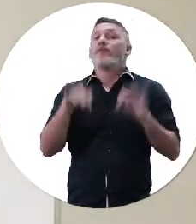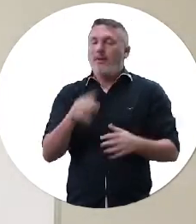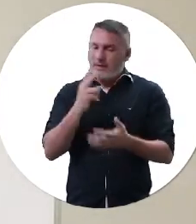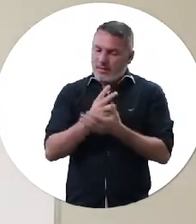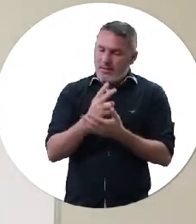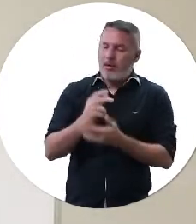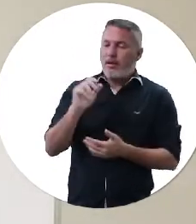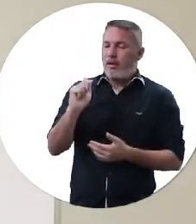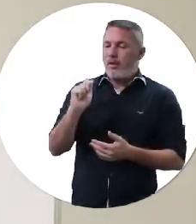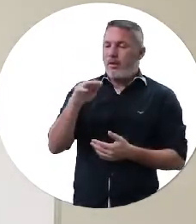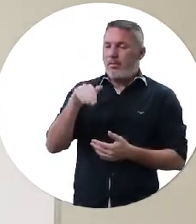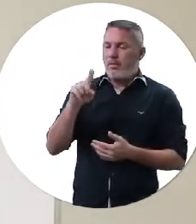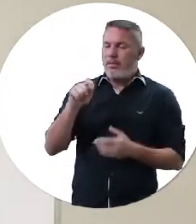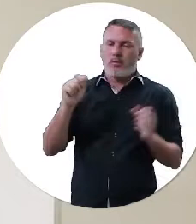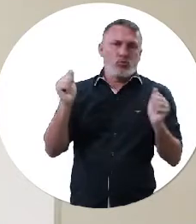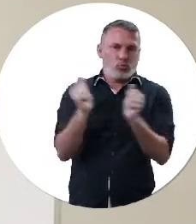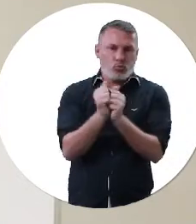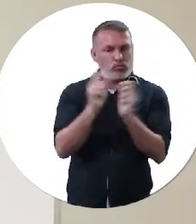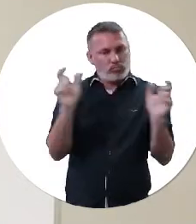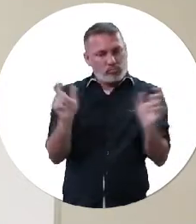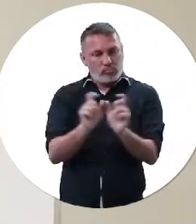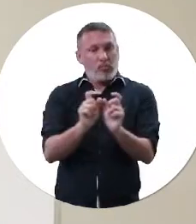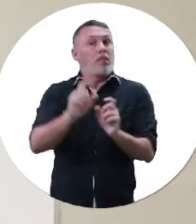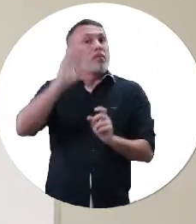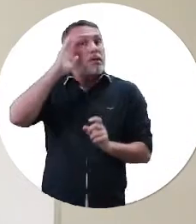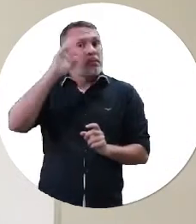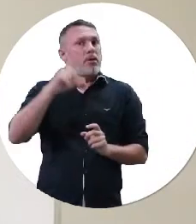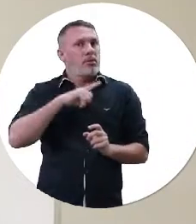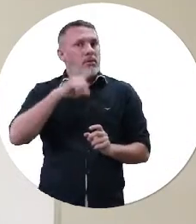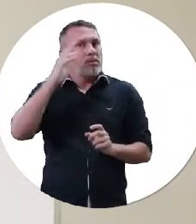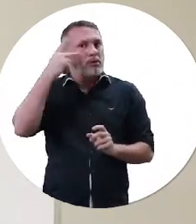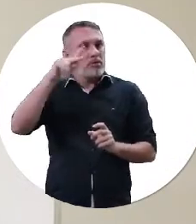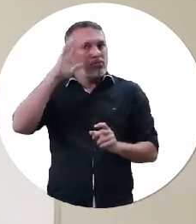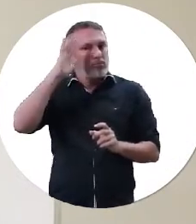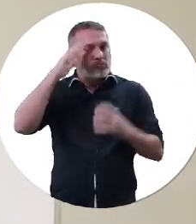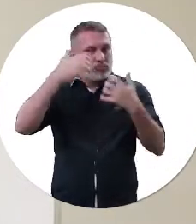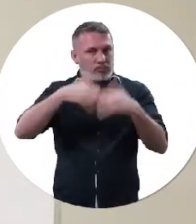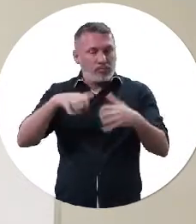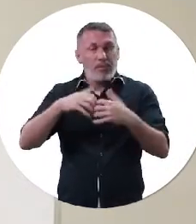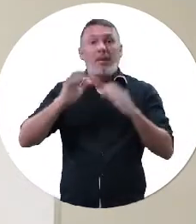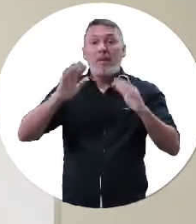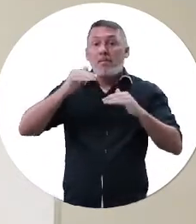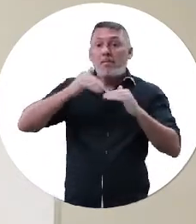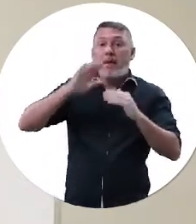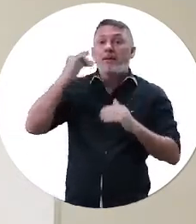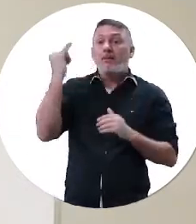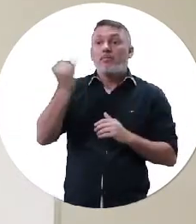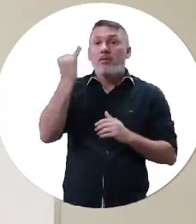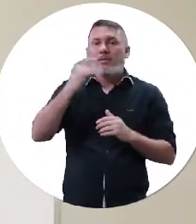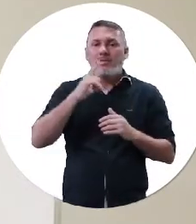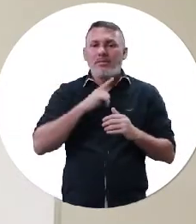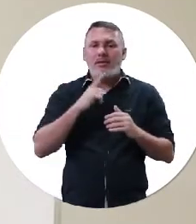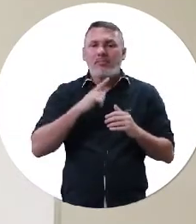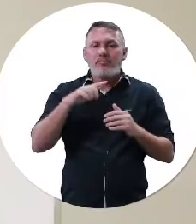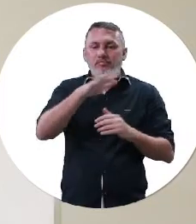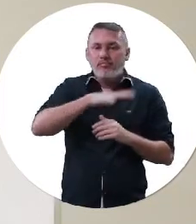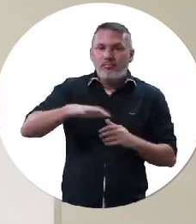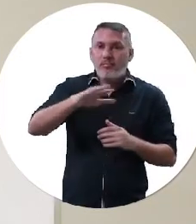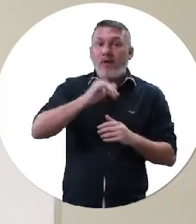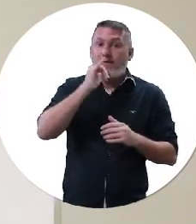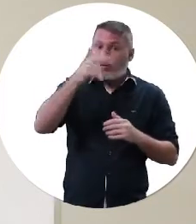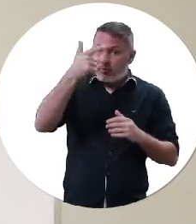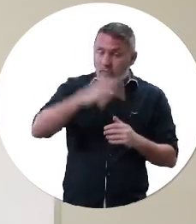novamente sendo falado, é a identificação dessas funções. Sempre se preocupe mais com a estrutura